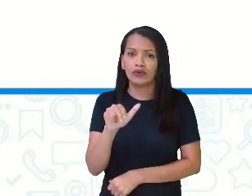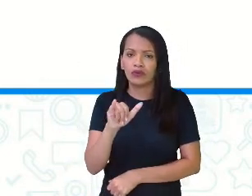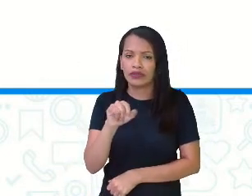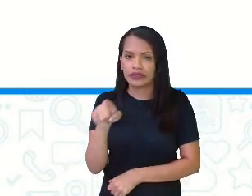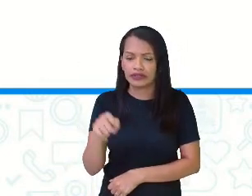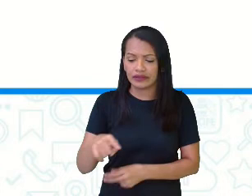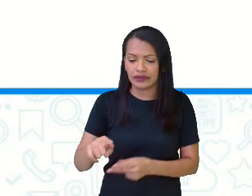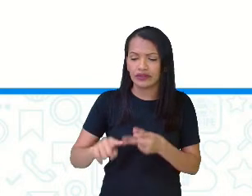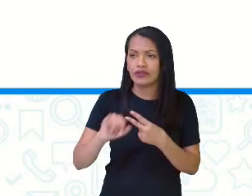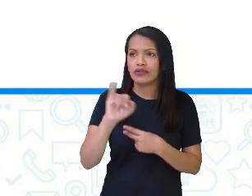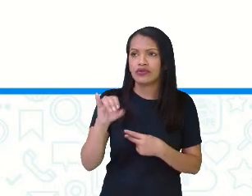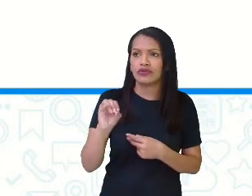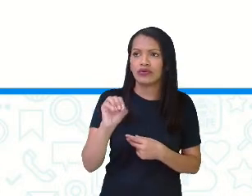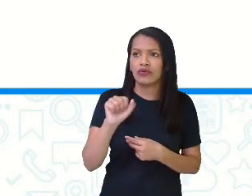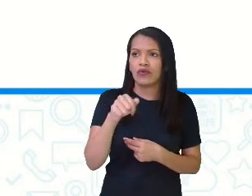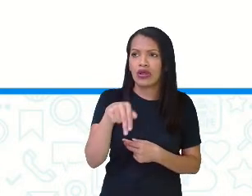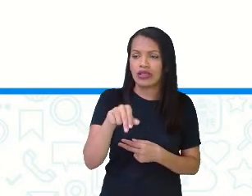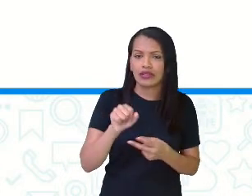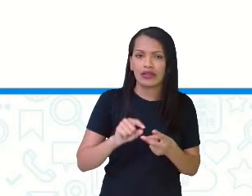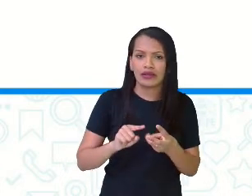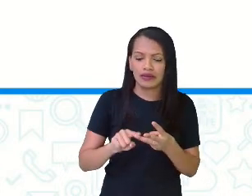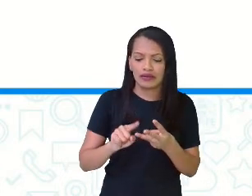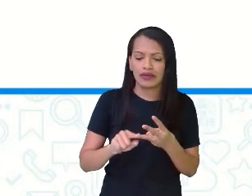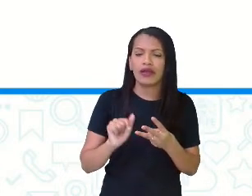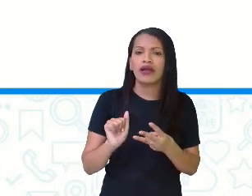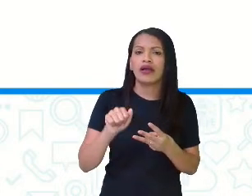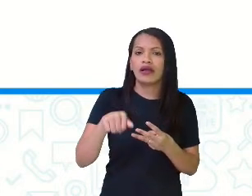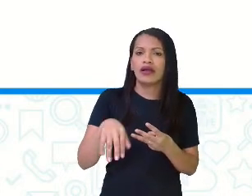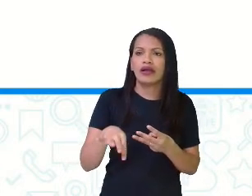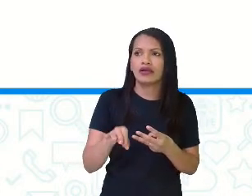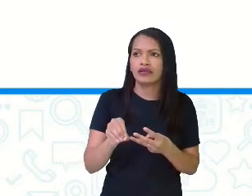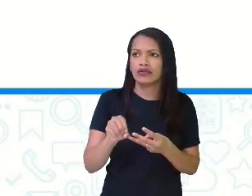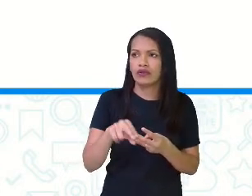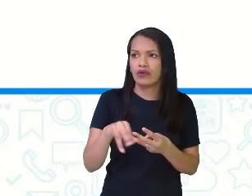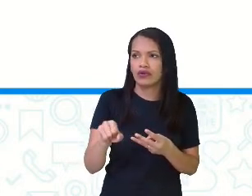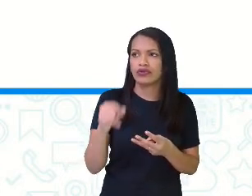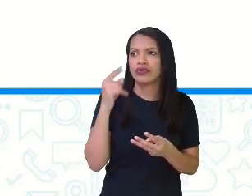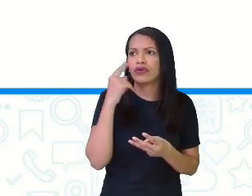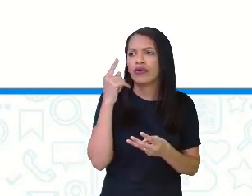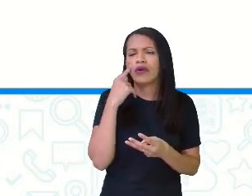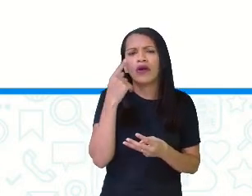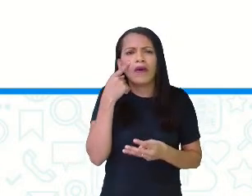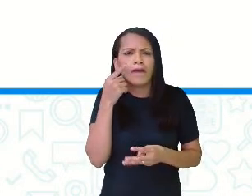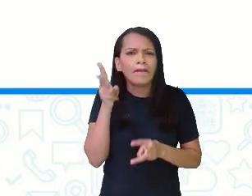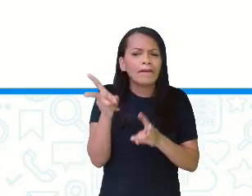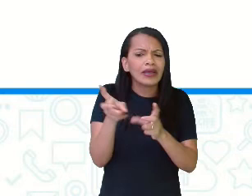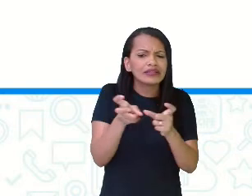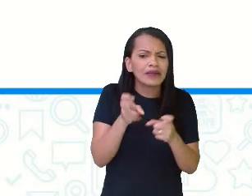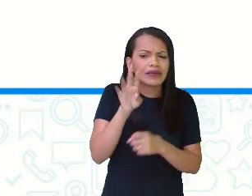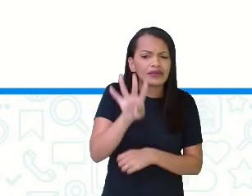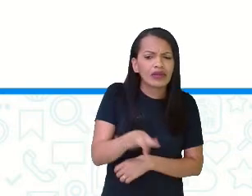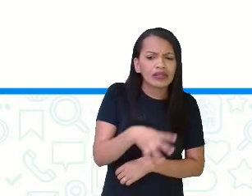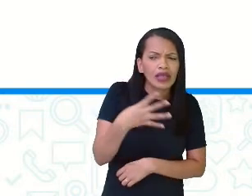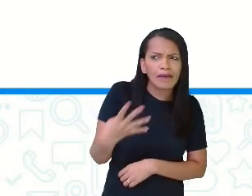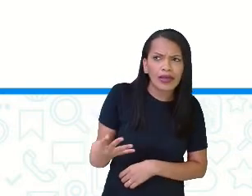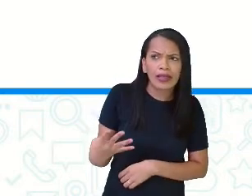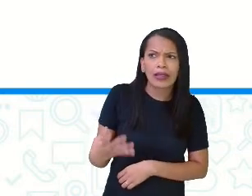seguir. Observando as informações, responda: quem marcou mais pontos? Mais